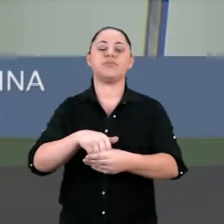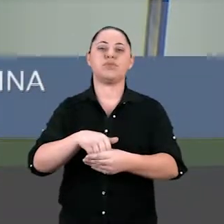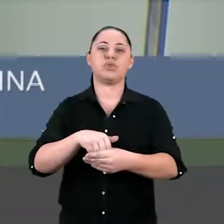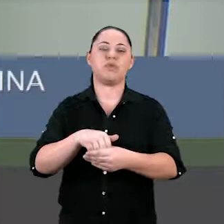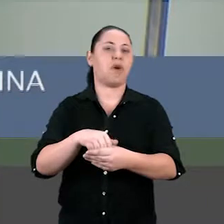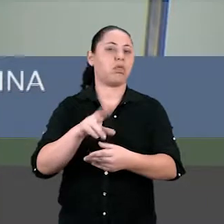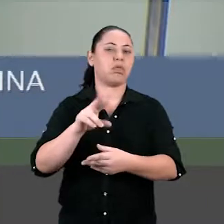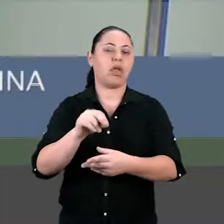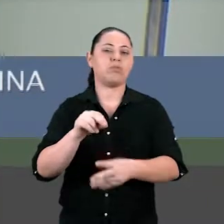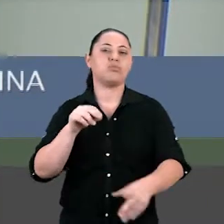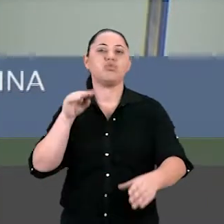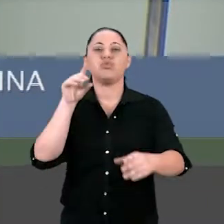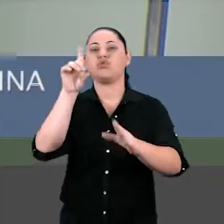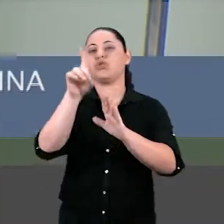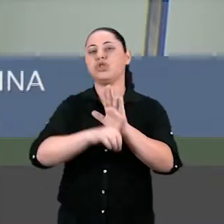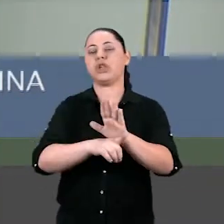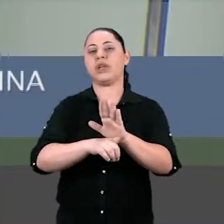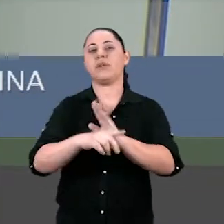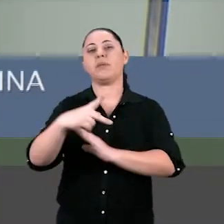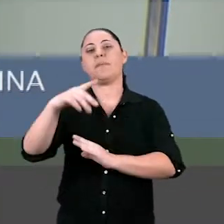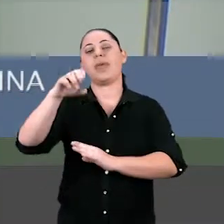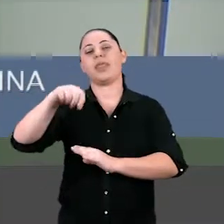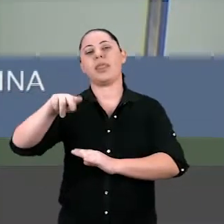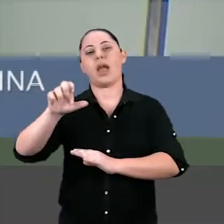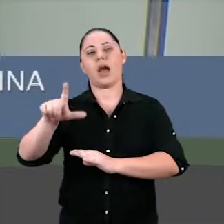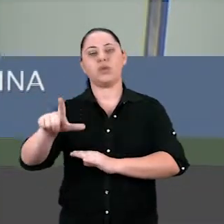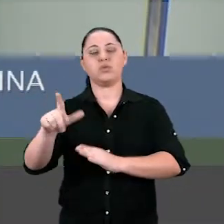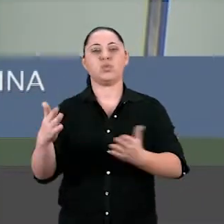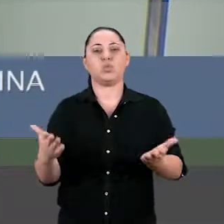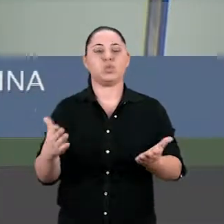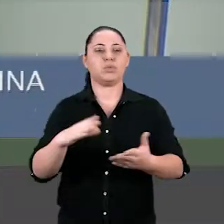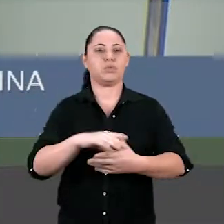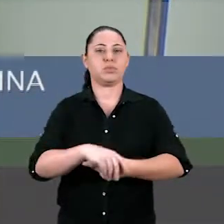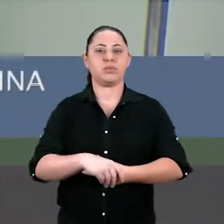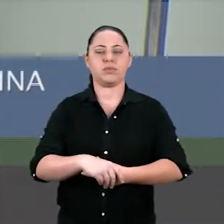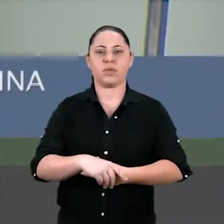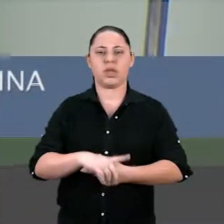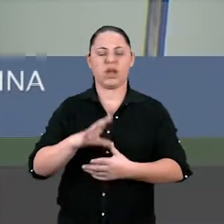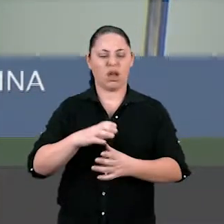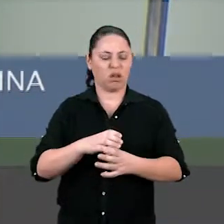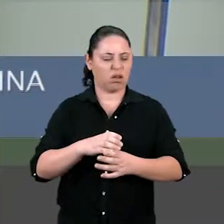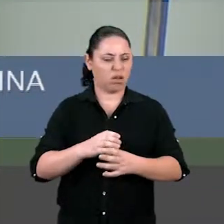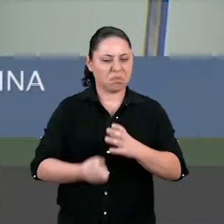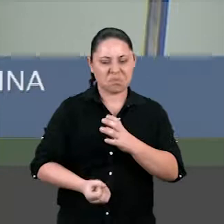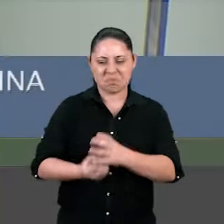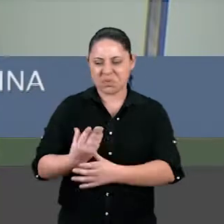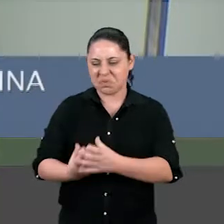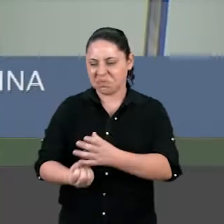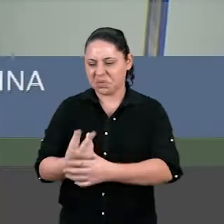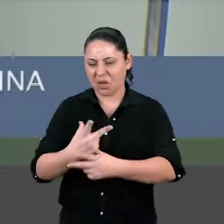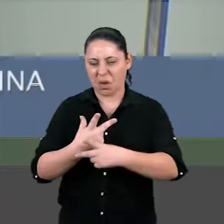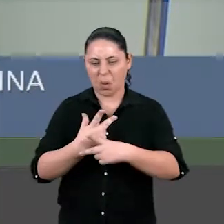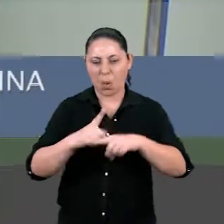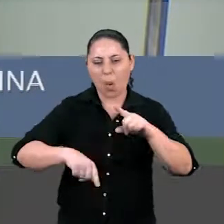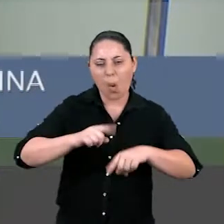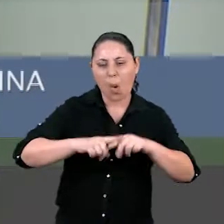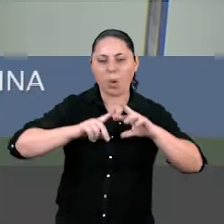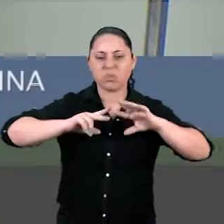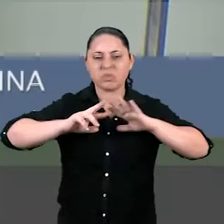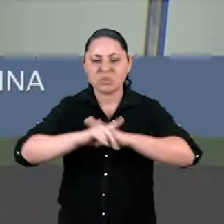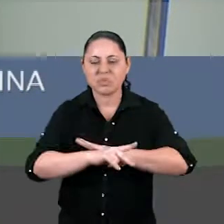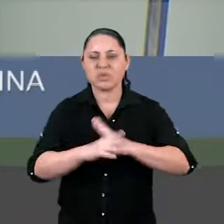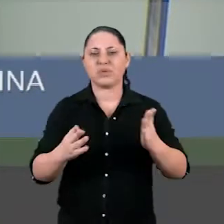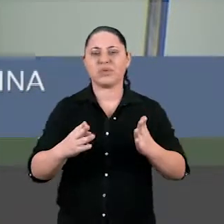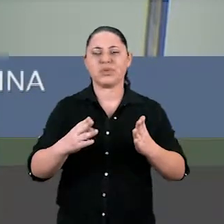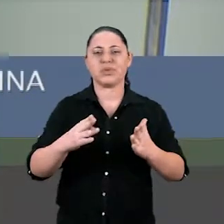Isso, no meu modo de ver, gerou um estado de coisas na América, e vamos falar especificamente da nossa realidade